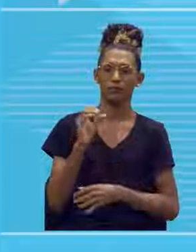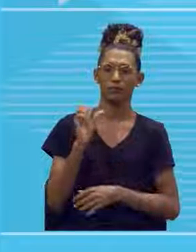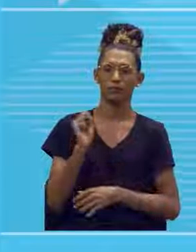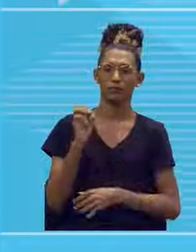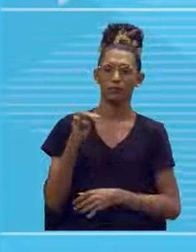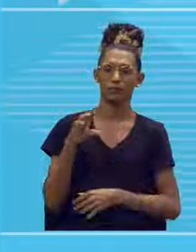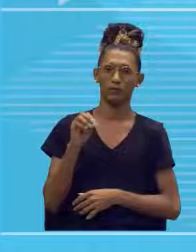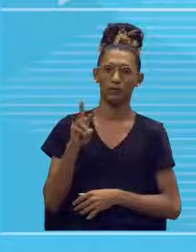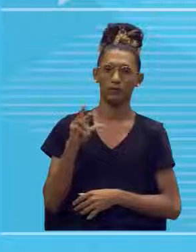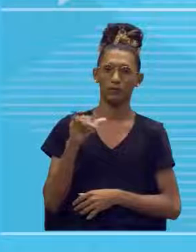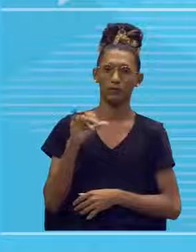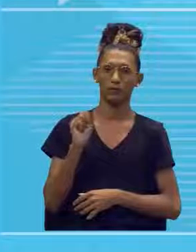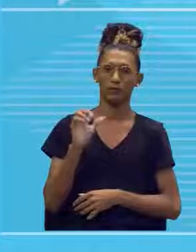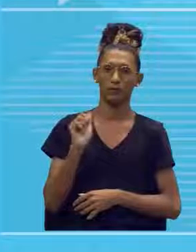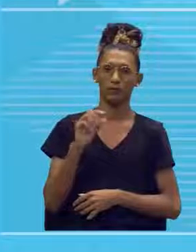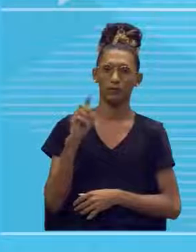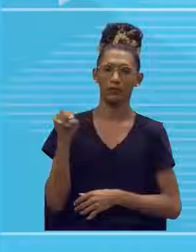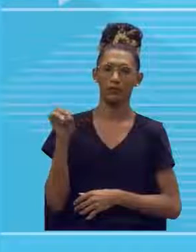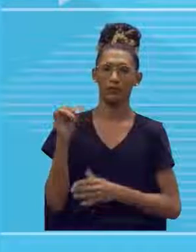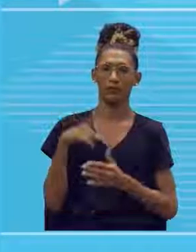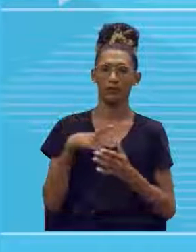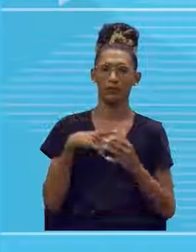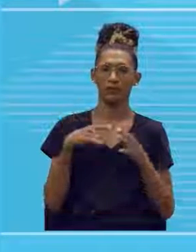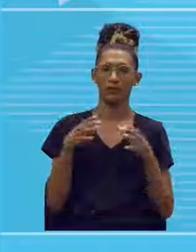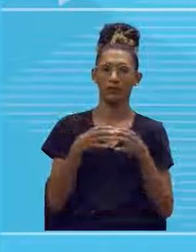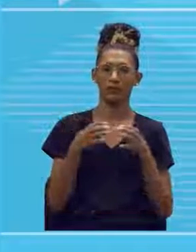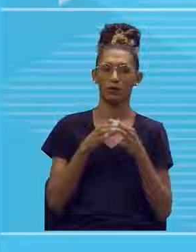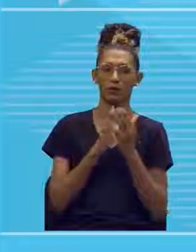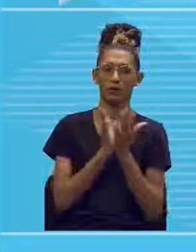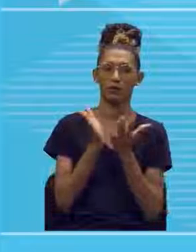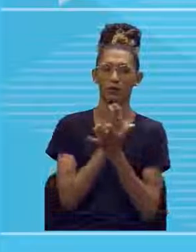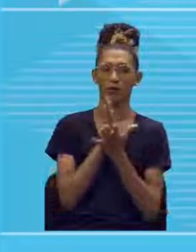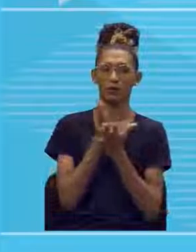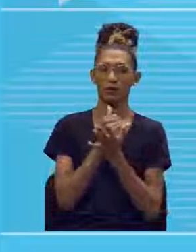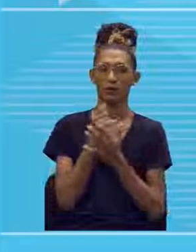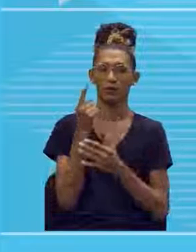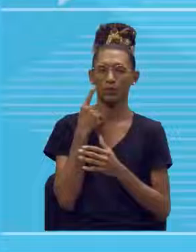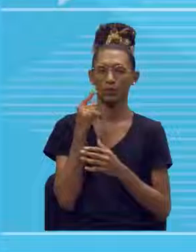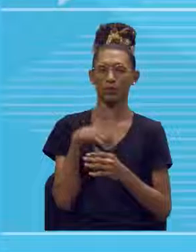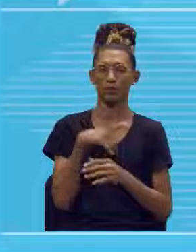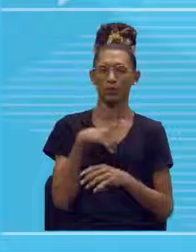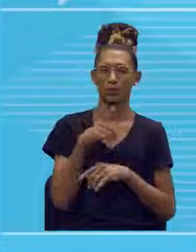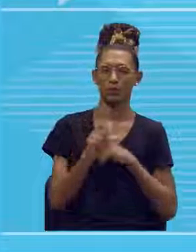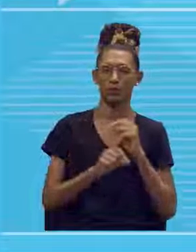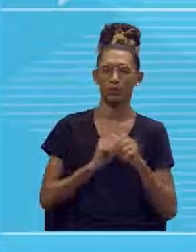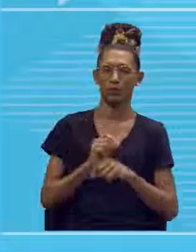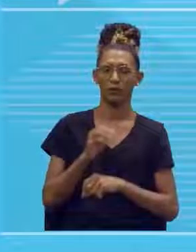É tem uma coleção de livros né que trazem aqui essa